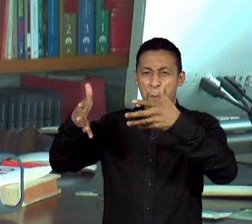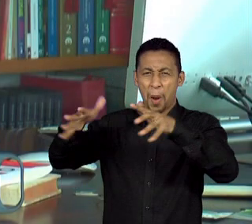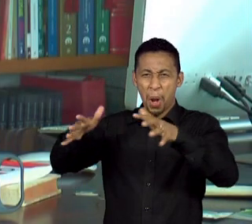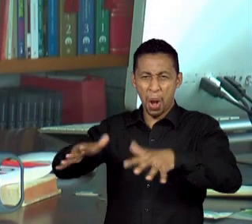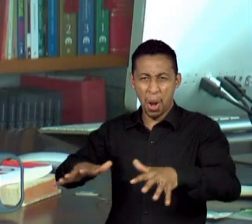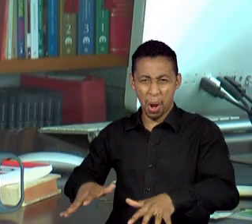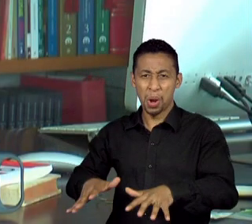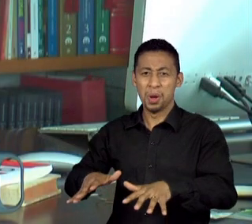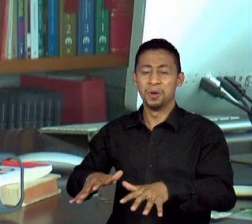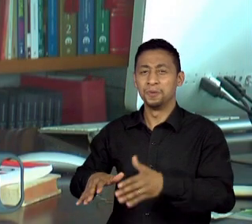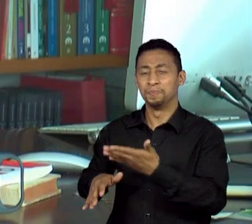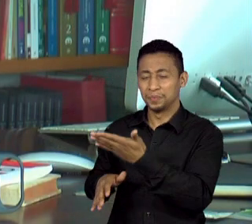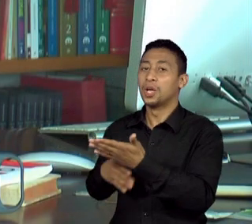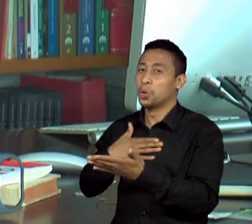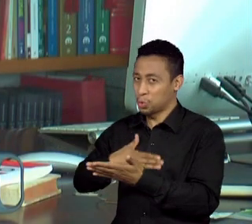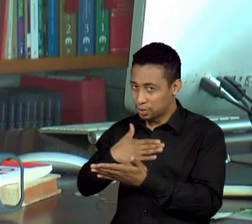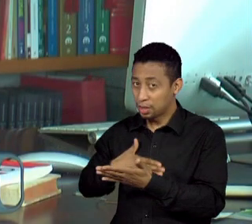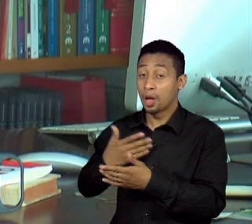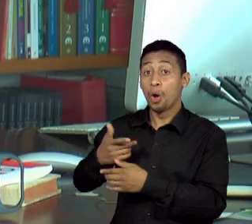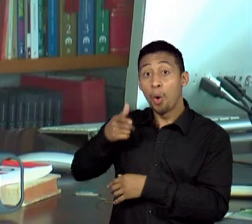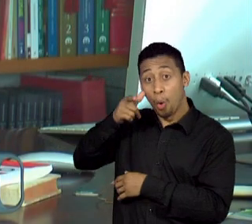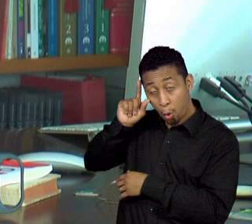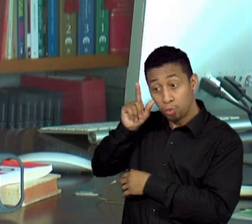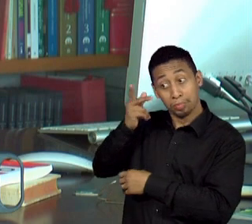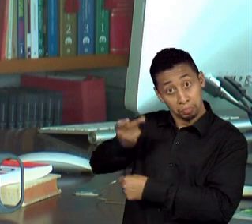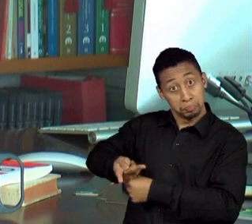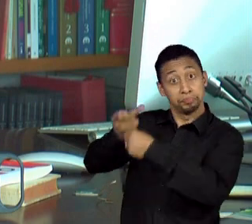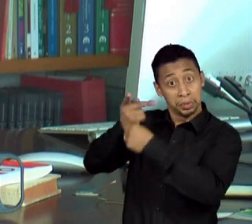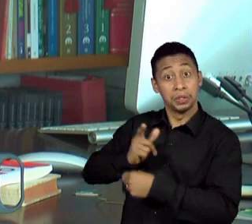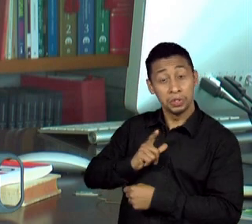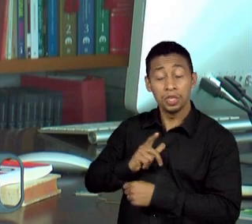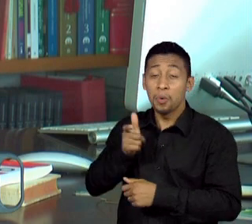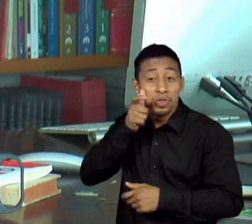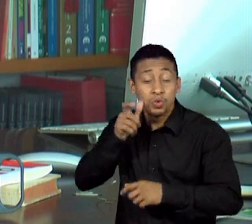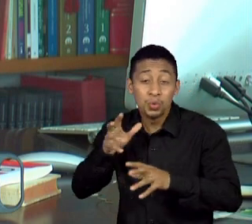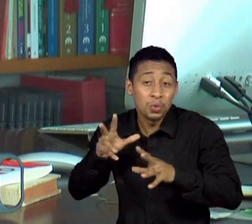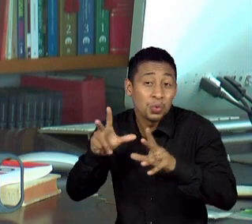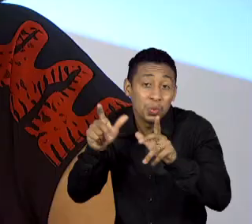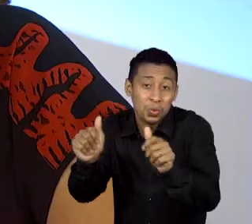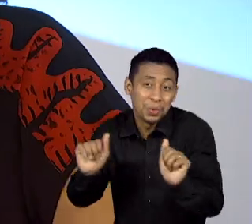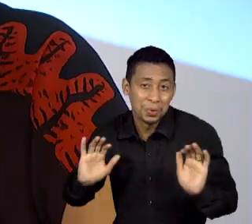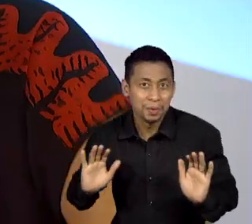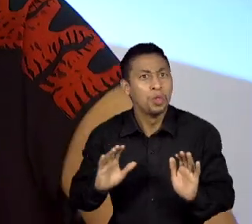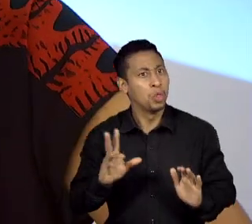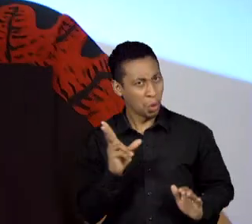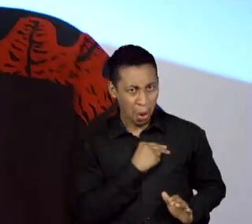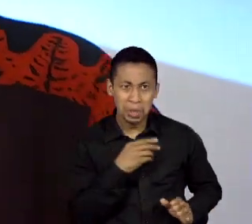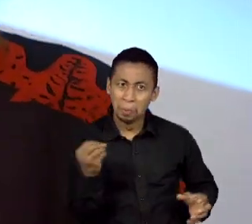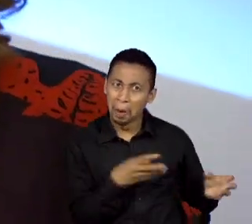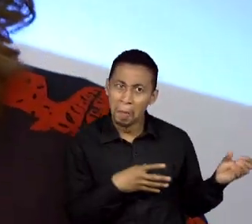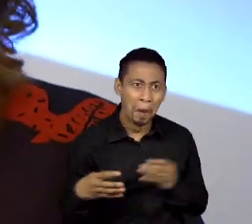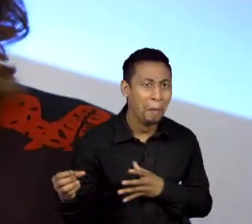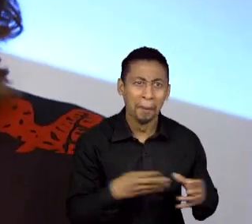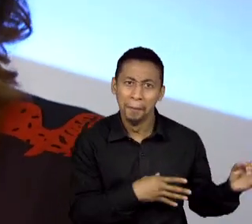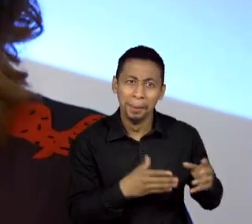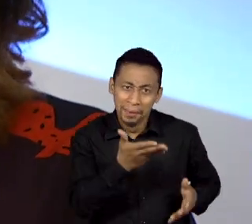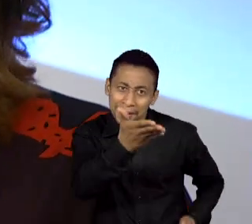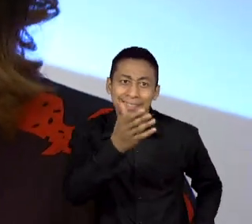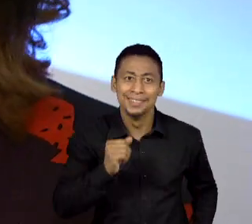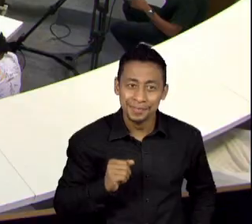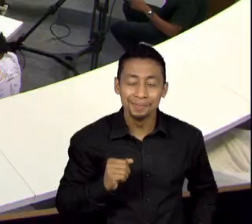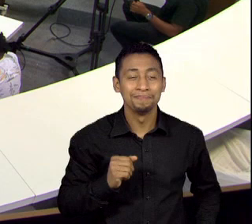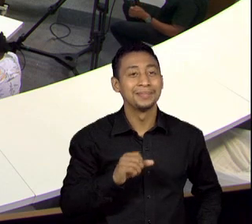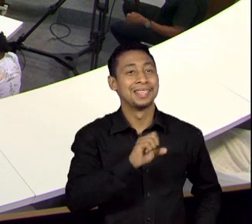alguns prêmios ontem também. Enfim, eu vejo de tudo um pouco. Está bem atualizado, Jorge. Tá. Sabrina. Ele vai fazer um